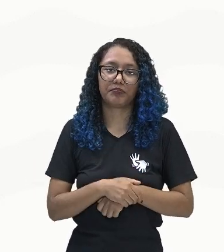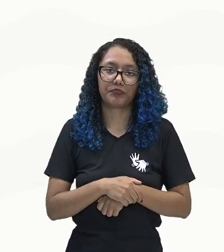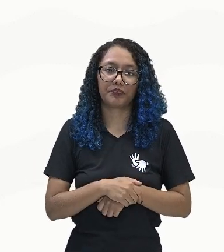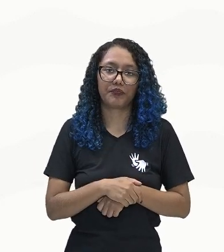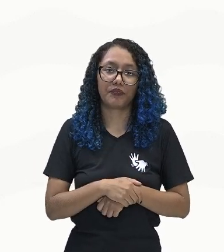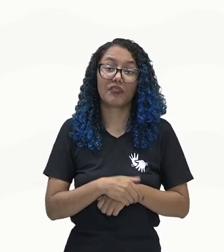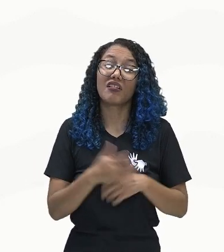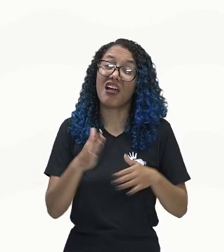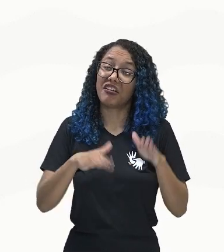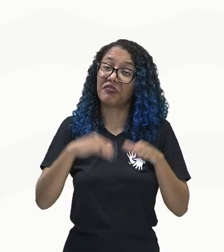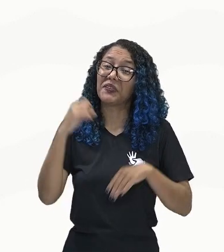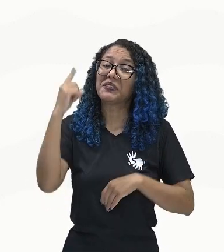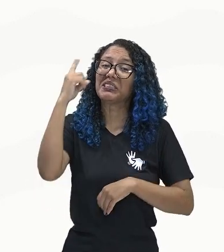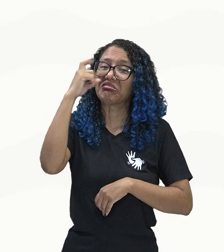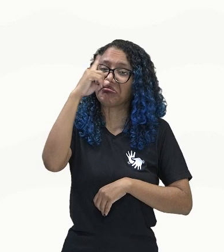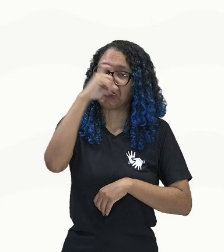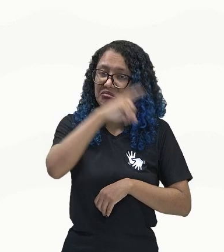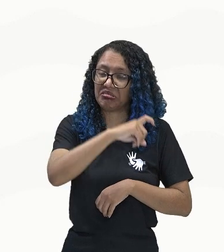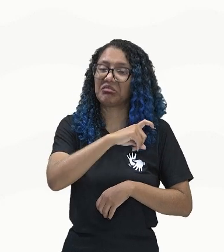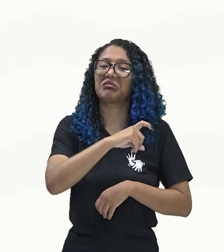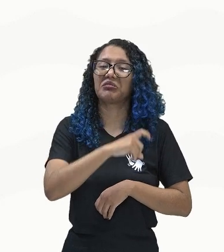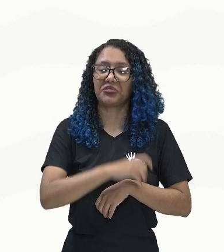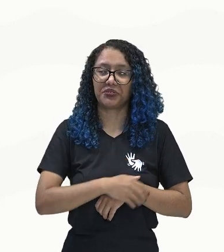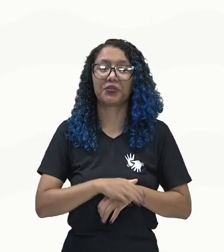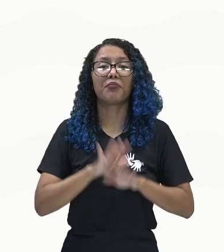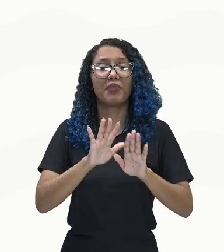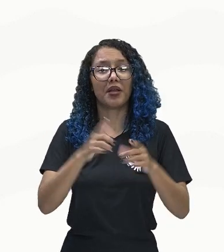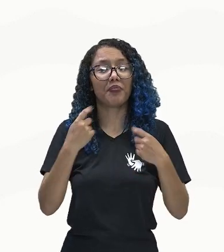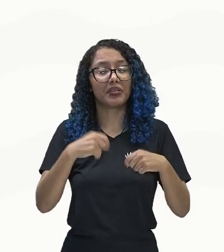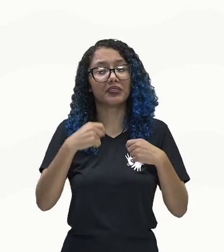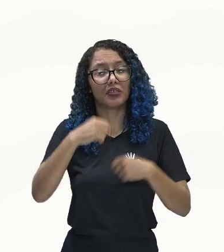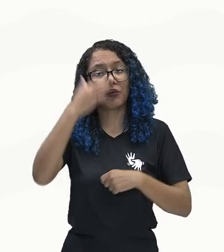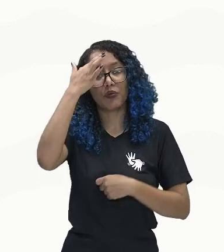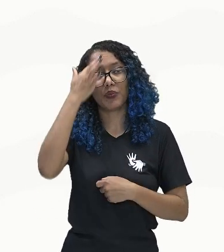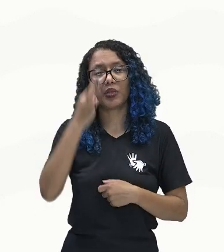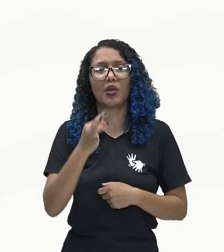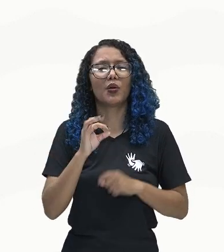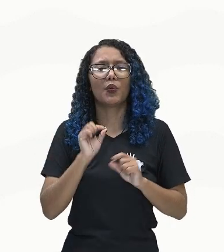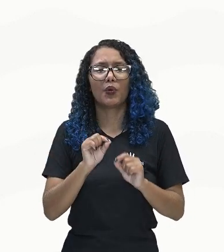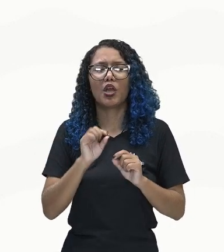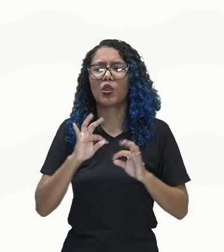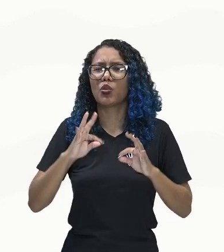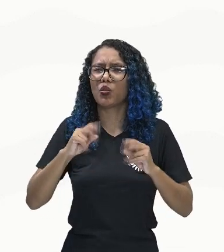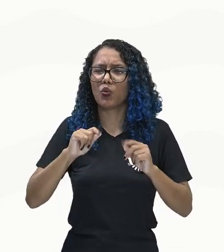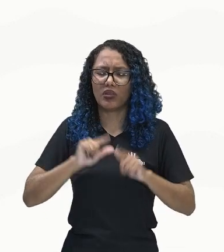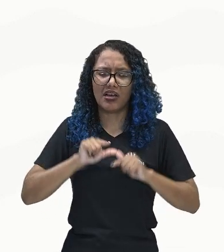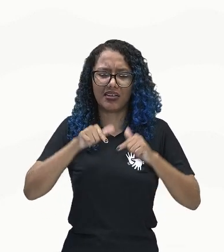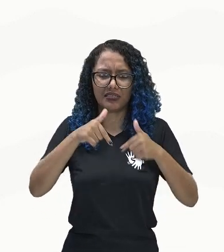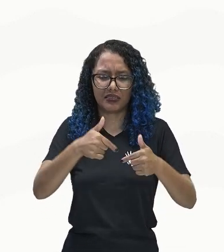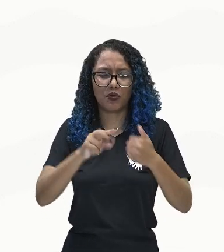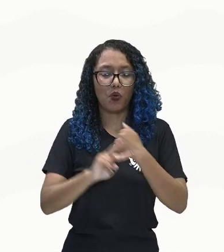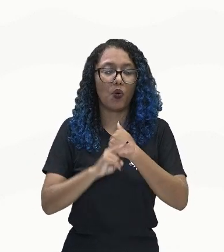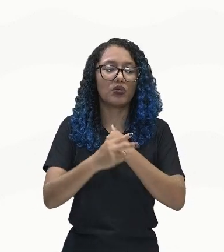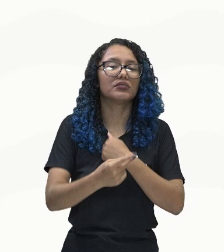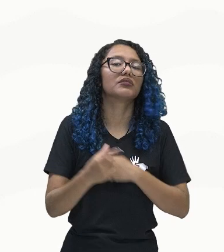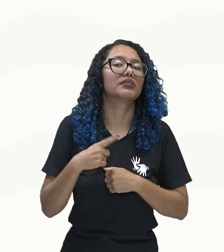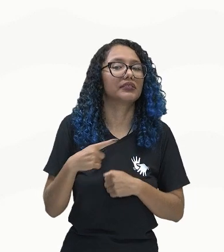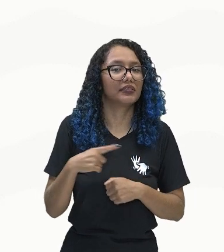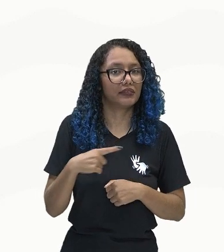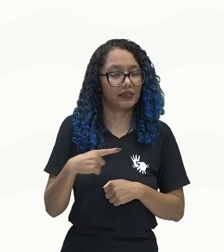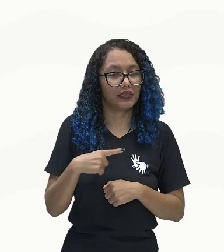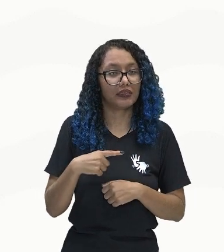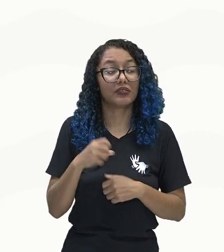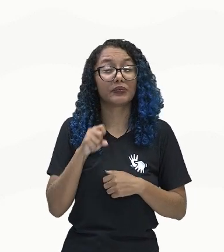um tanto difícil. Né? Então, a gente precisa compreender que tudo aquilo que nós fazemos, ele gera consequências. Então,